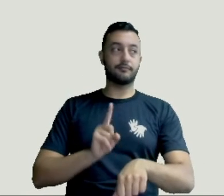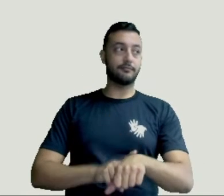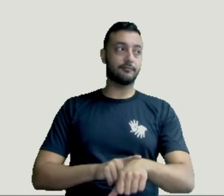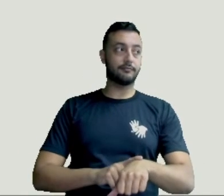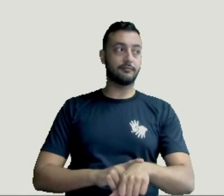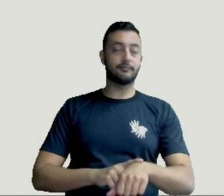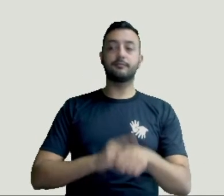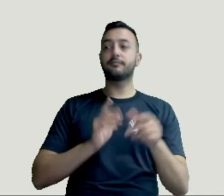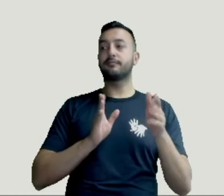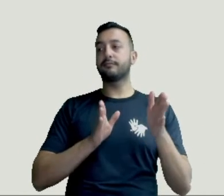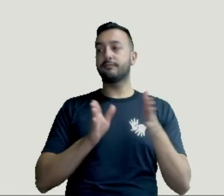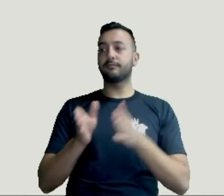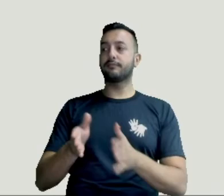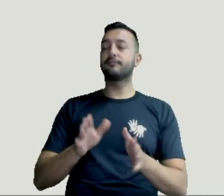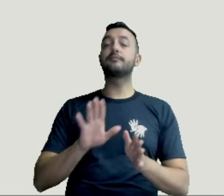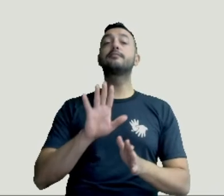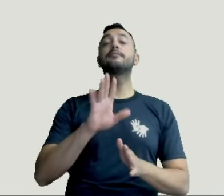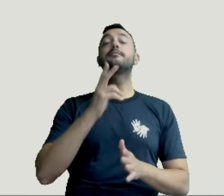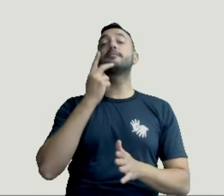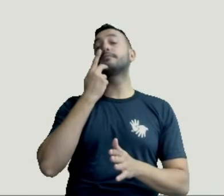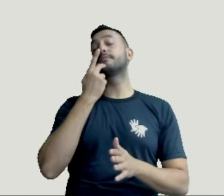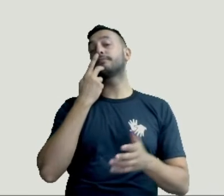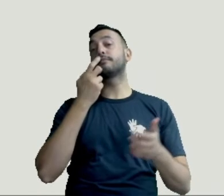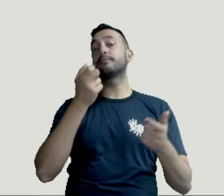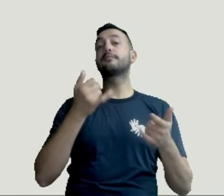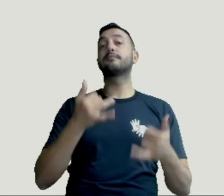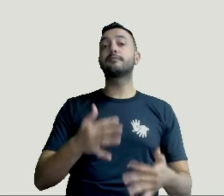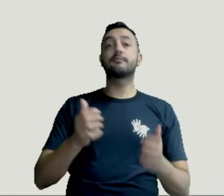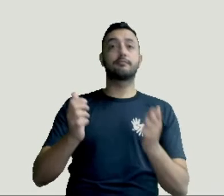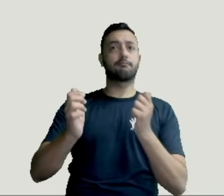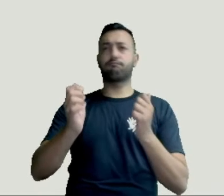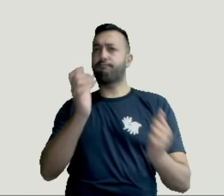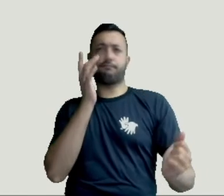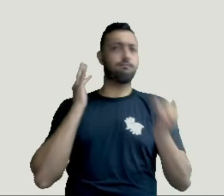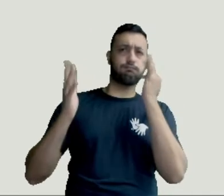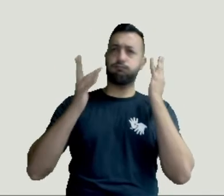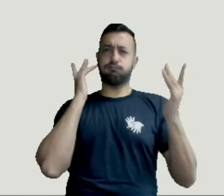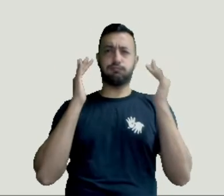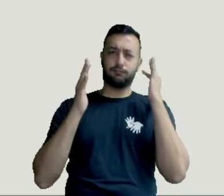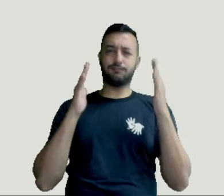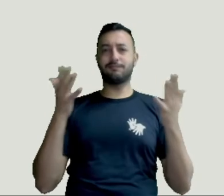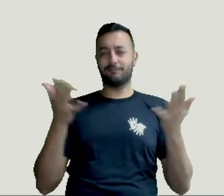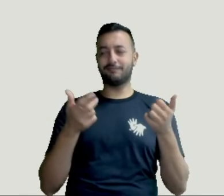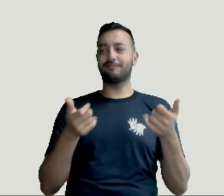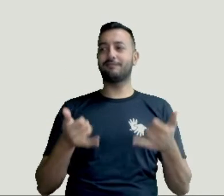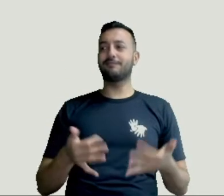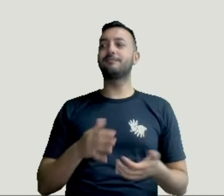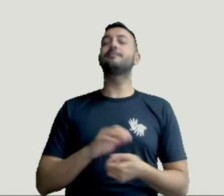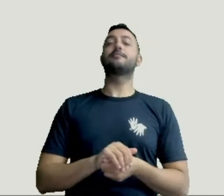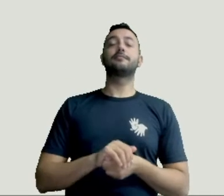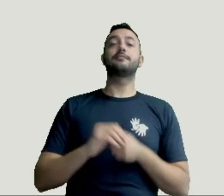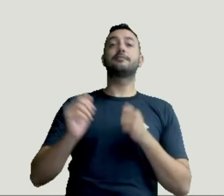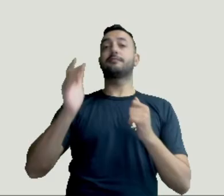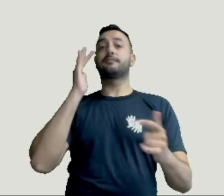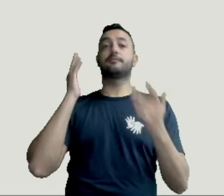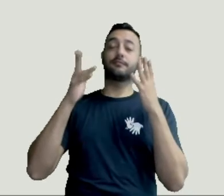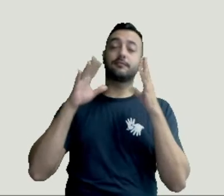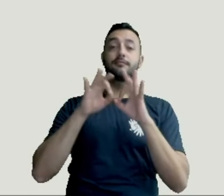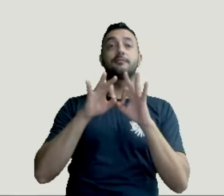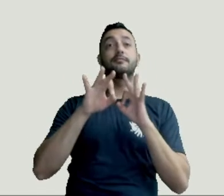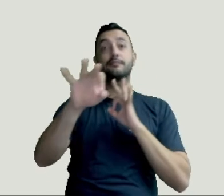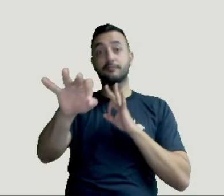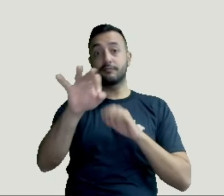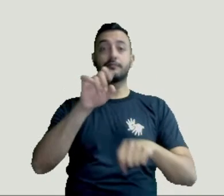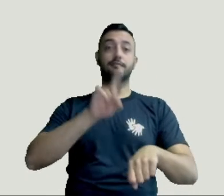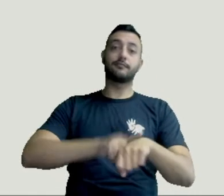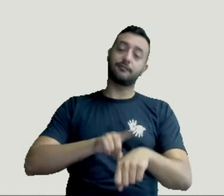tempo, trajetória. Agora vamos falar um pouco sobre velocidade. Vamos trabalhar um pouco com velocidade, tá? Então, velocidade, distância